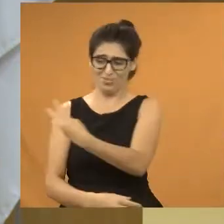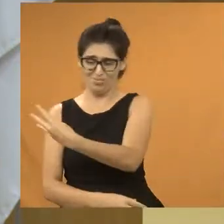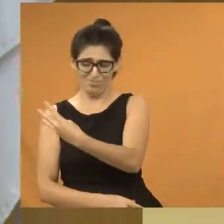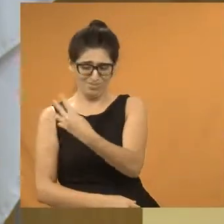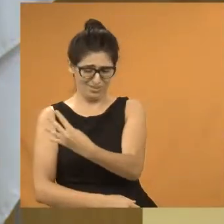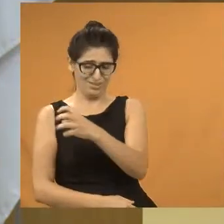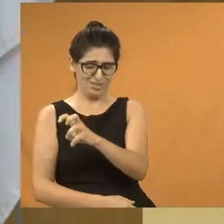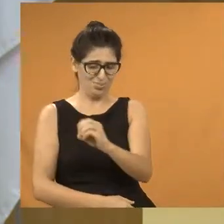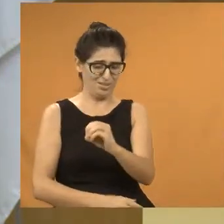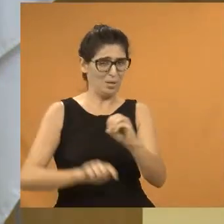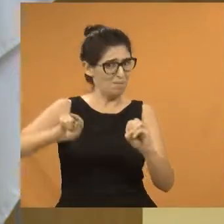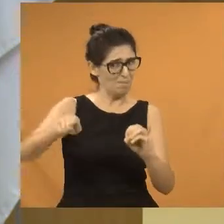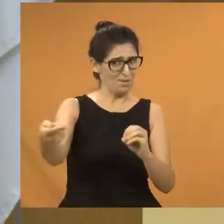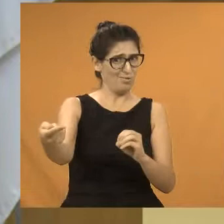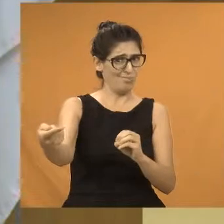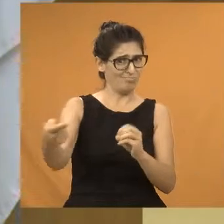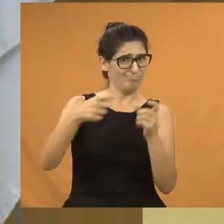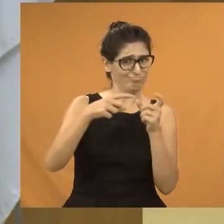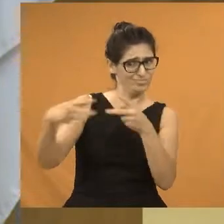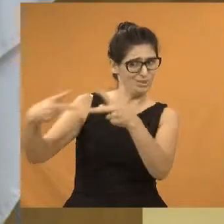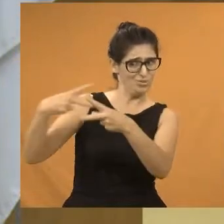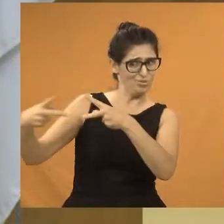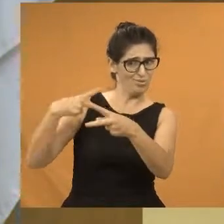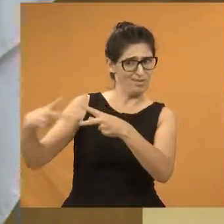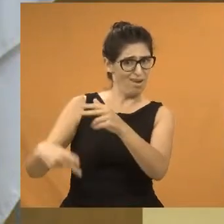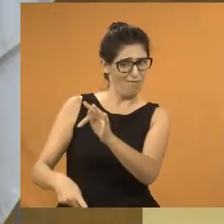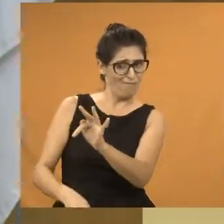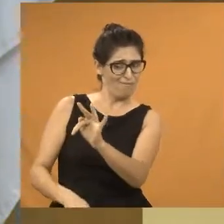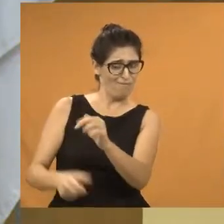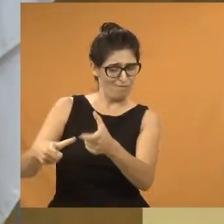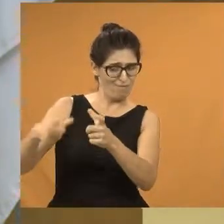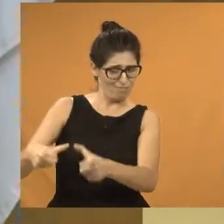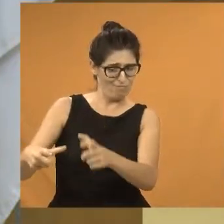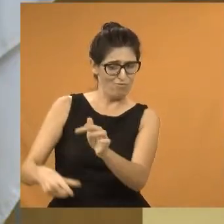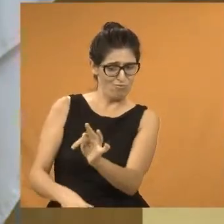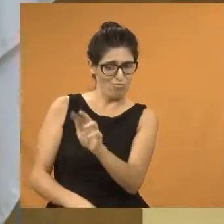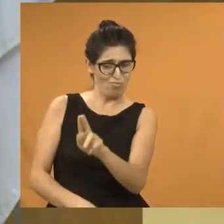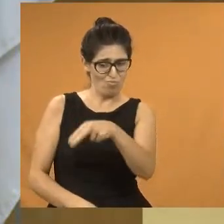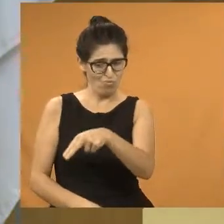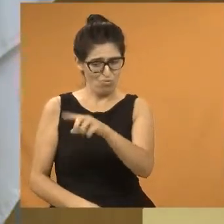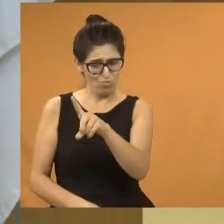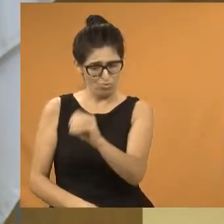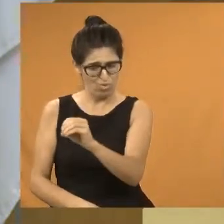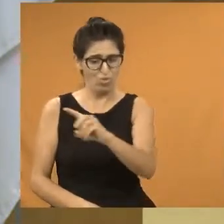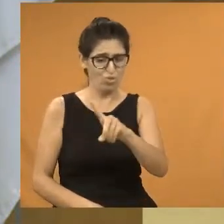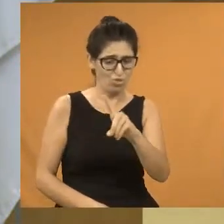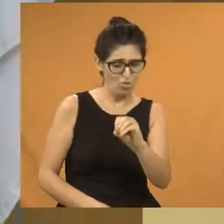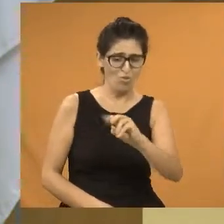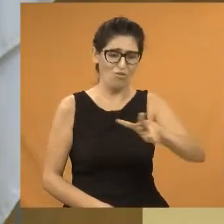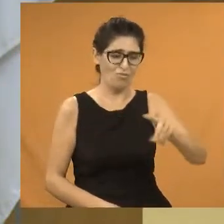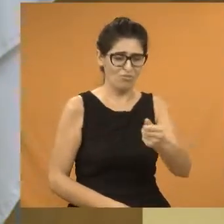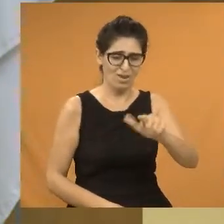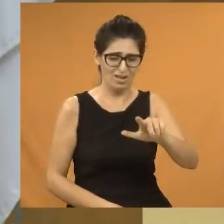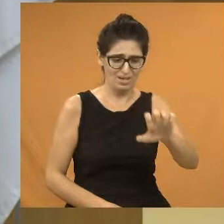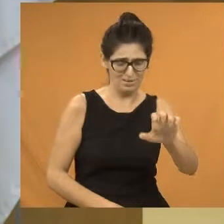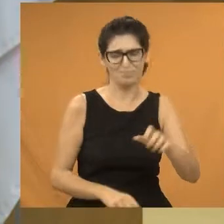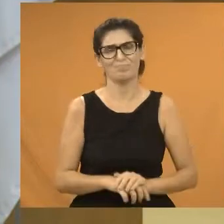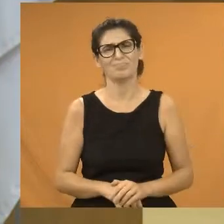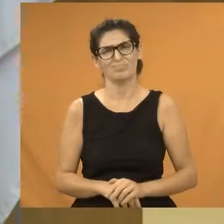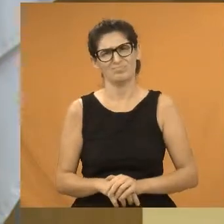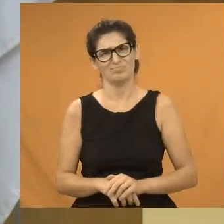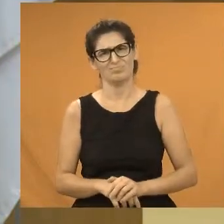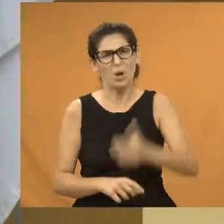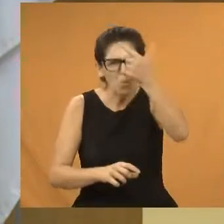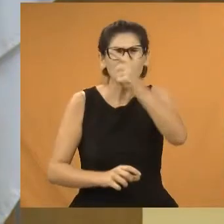450 mil lá do fundo do vale. Vamos deixar de fazer política. A senhora foi bem votada, a senhora concentrou seus votos aqui em São